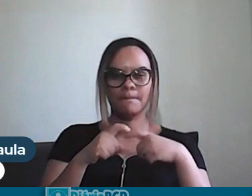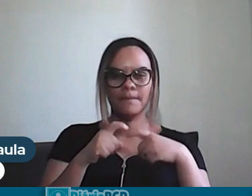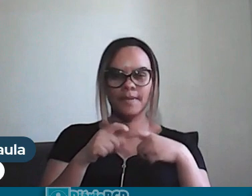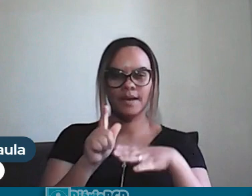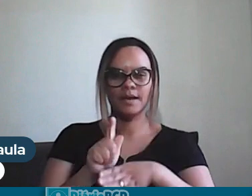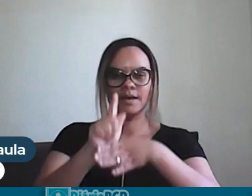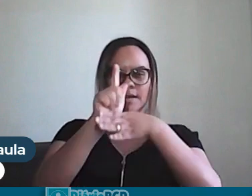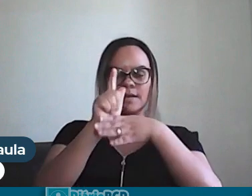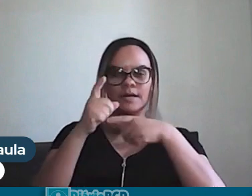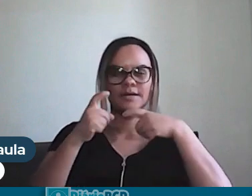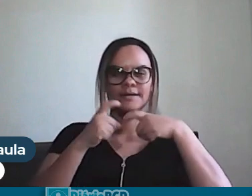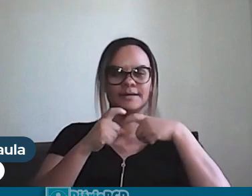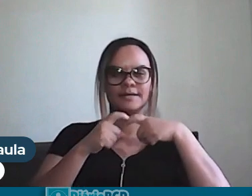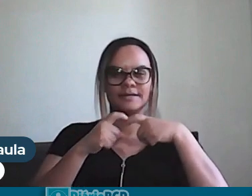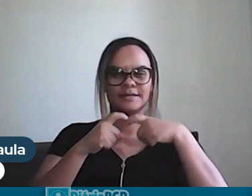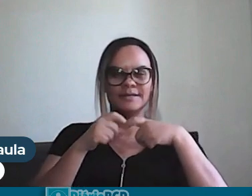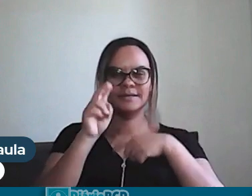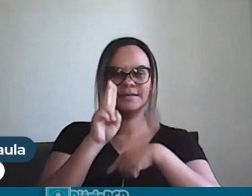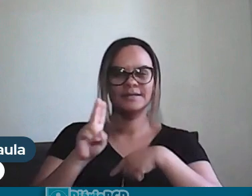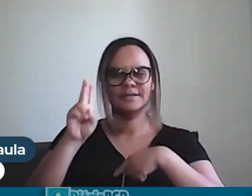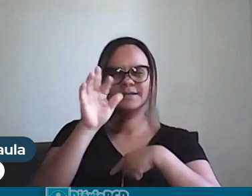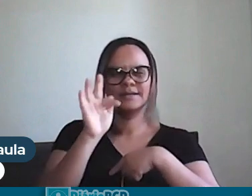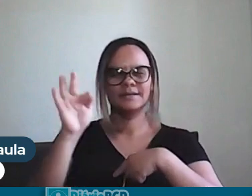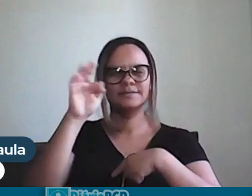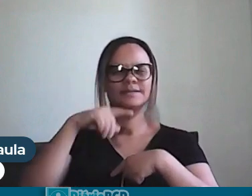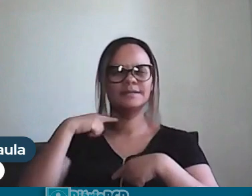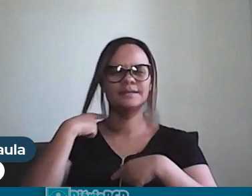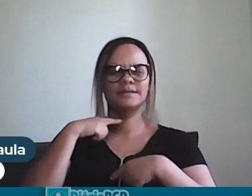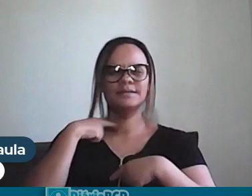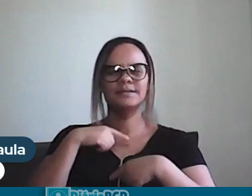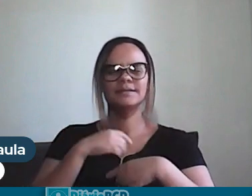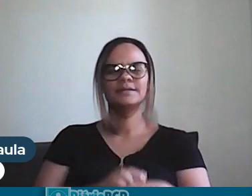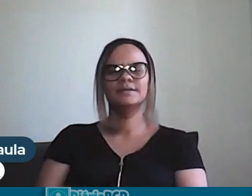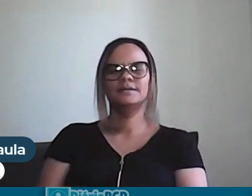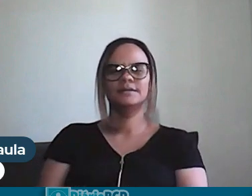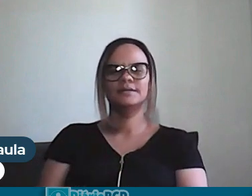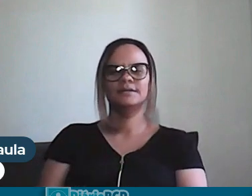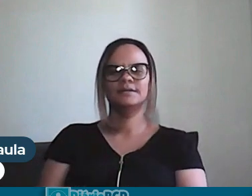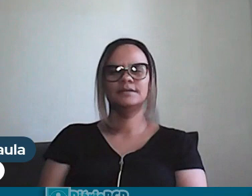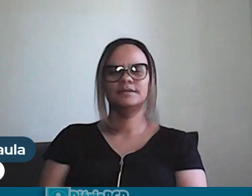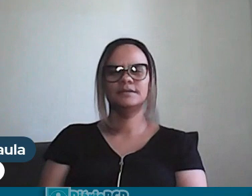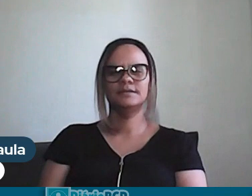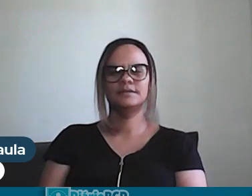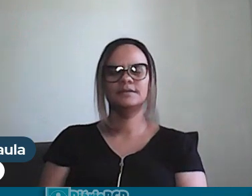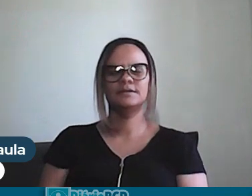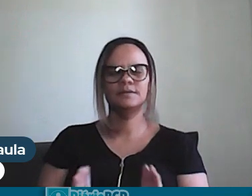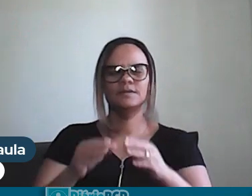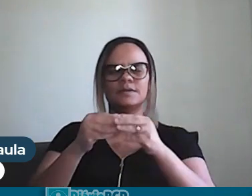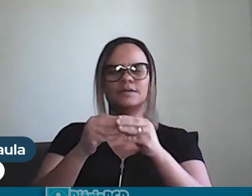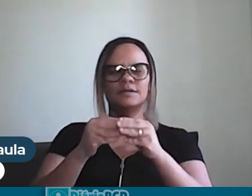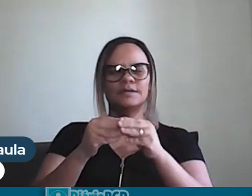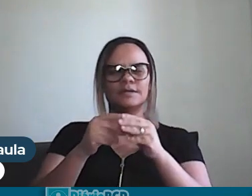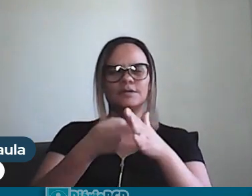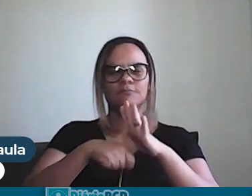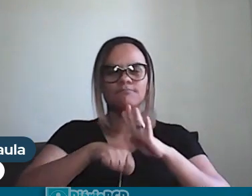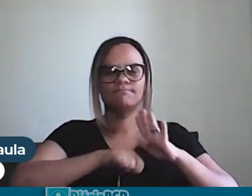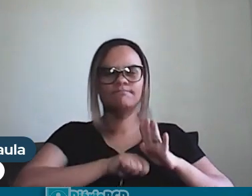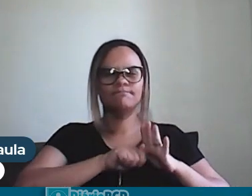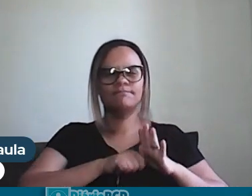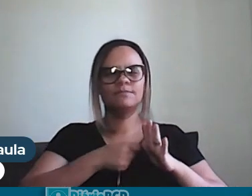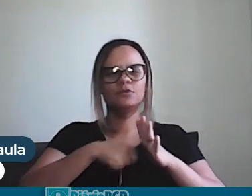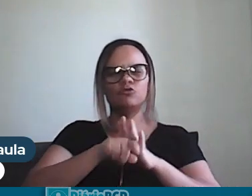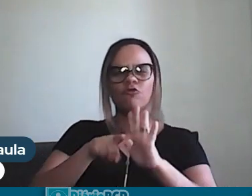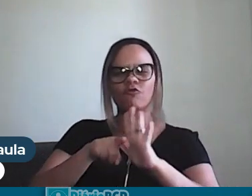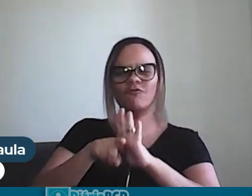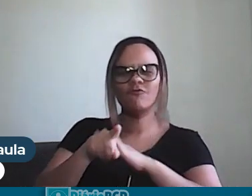graduada em Medicina pela Universidade Federal de Minas Gerais, membro auditora fiscal do